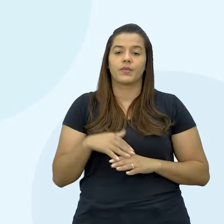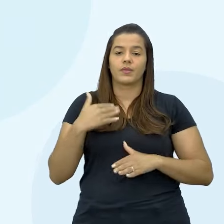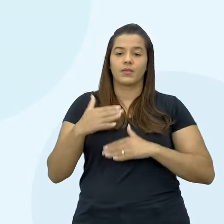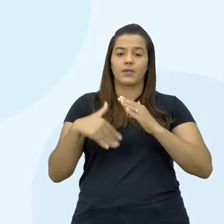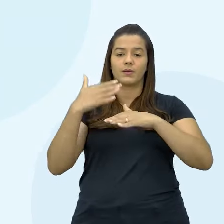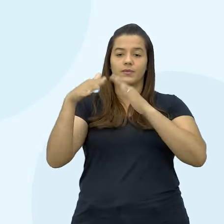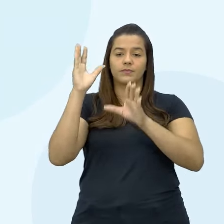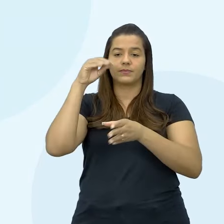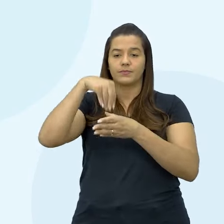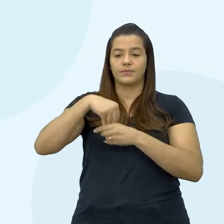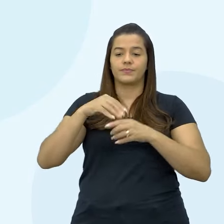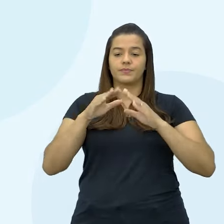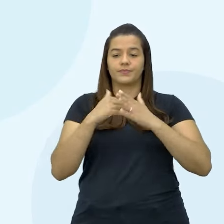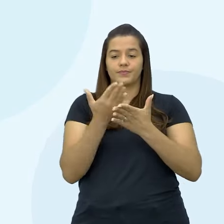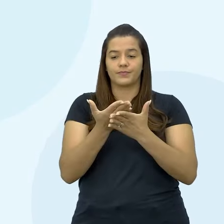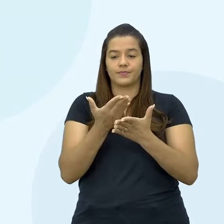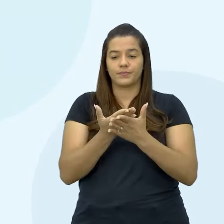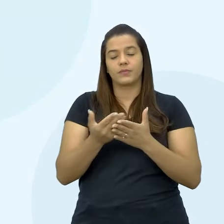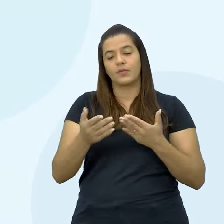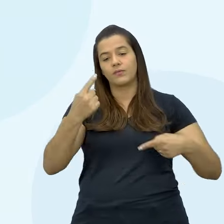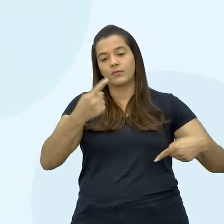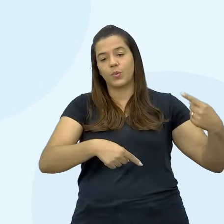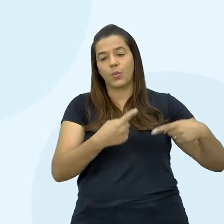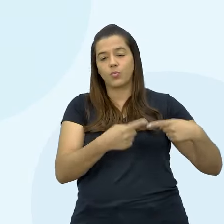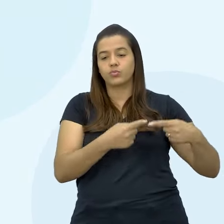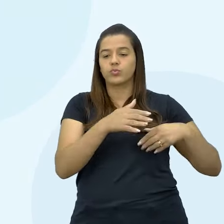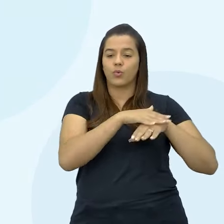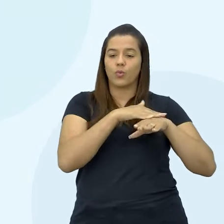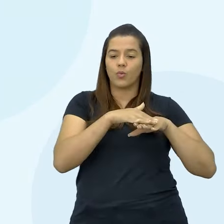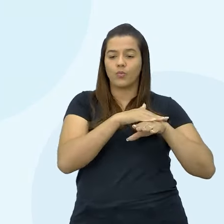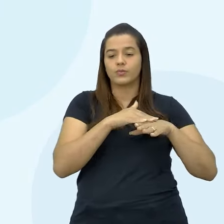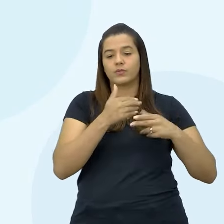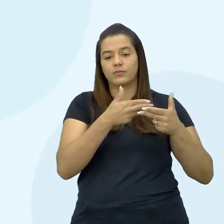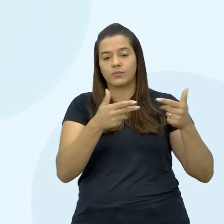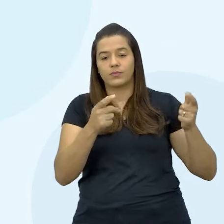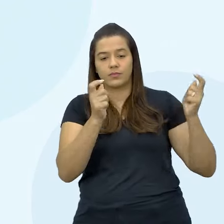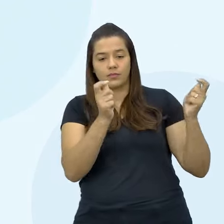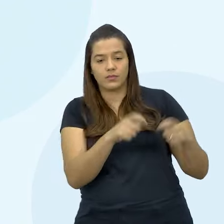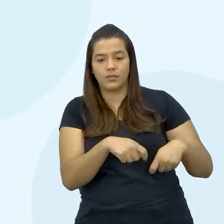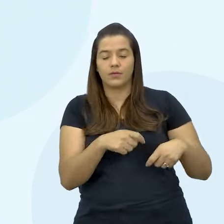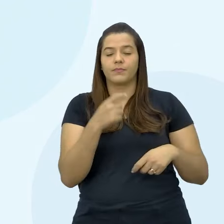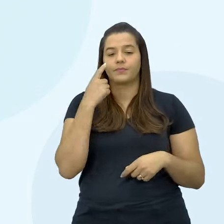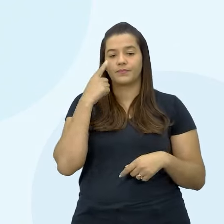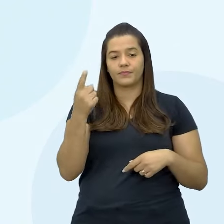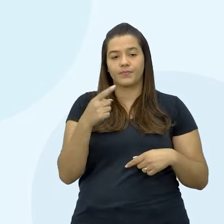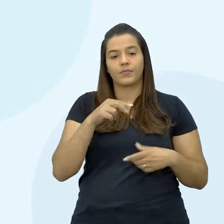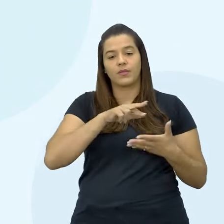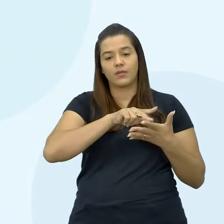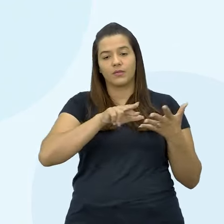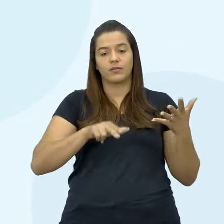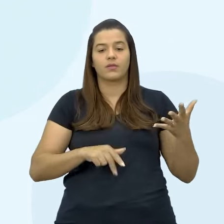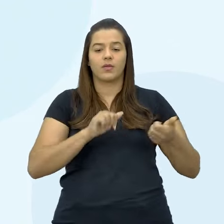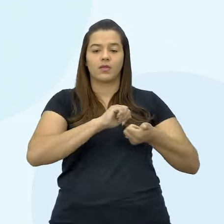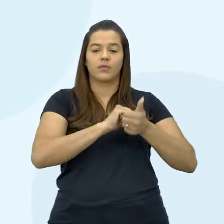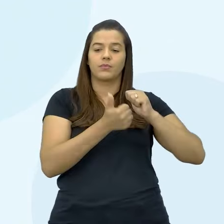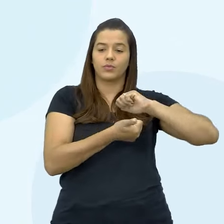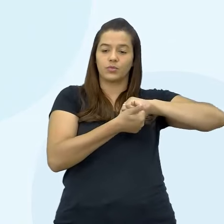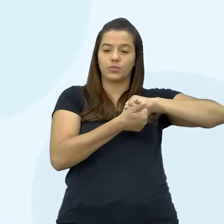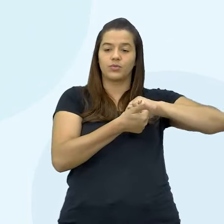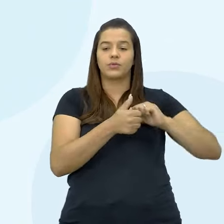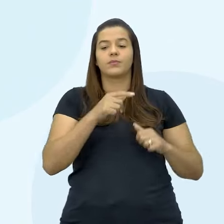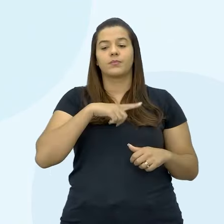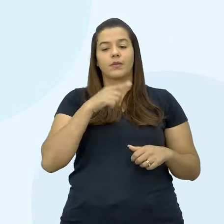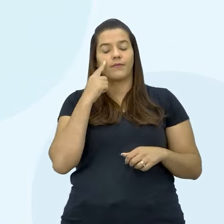escola. Discutir sobre as possíveis integrações entre os componentes, as eventuais adaptações, seja para atender